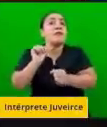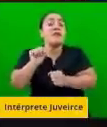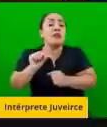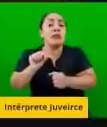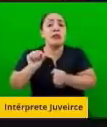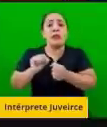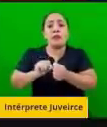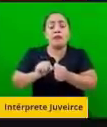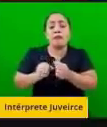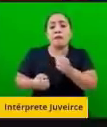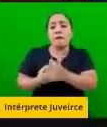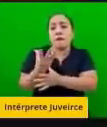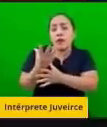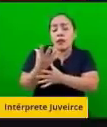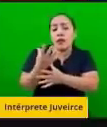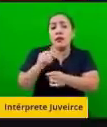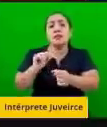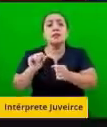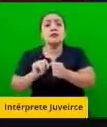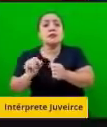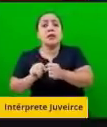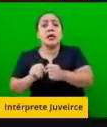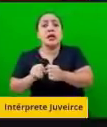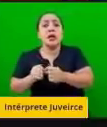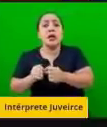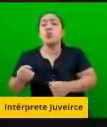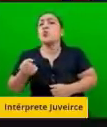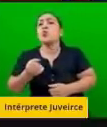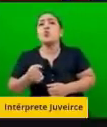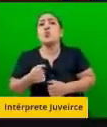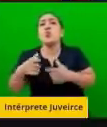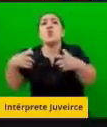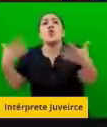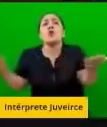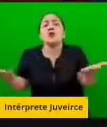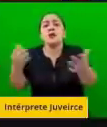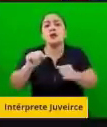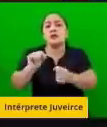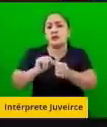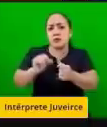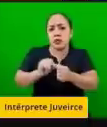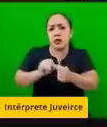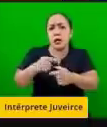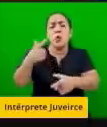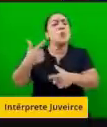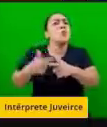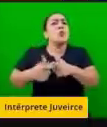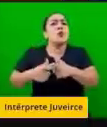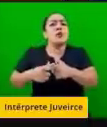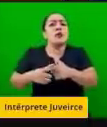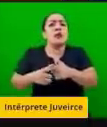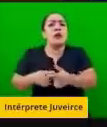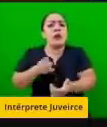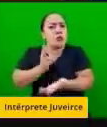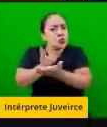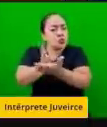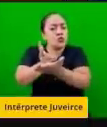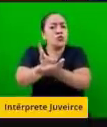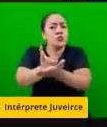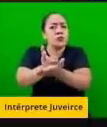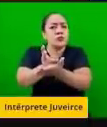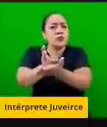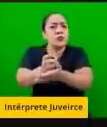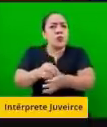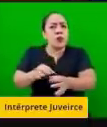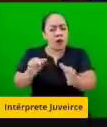foi criada? Por quem ela foi criada? E por que, né, ela foi preservada? Tá? Então, essas perguntinhas são